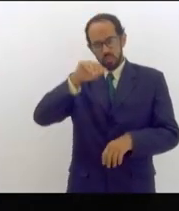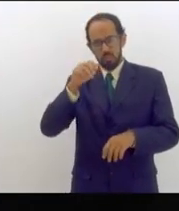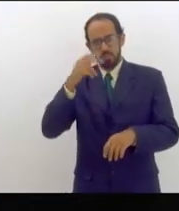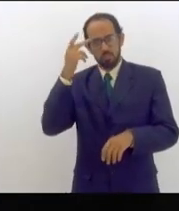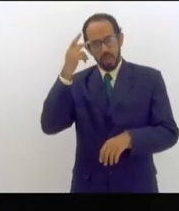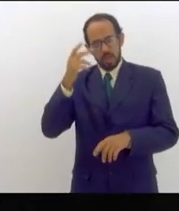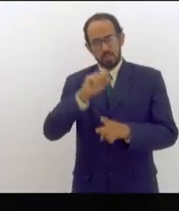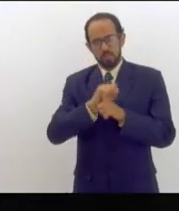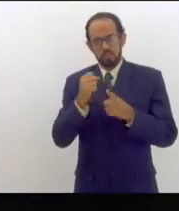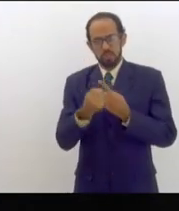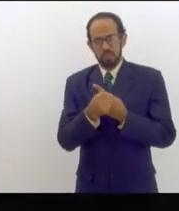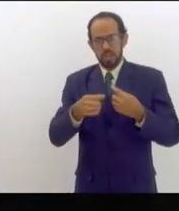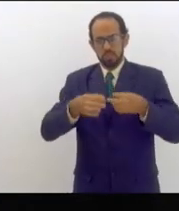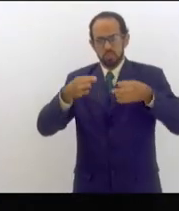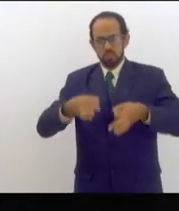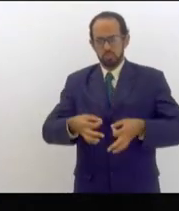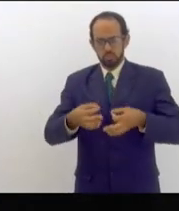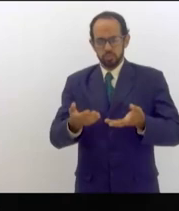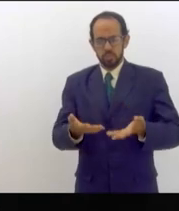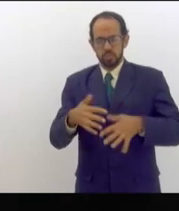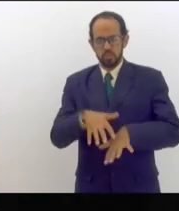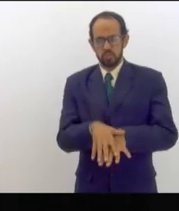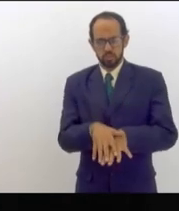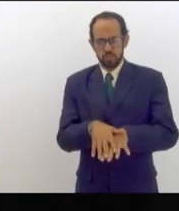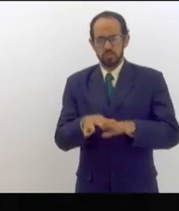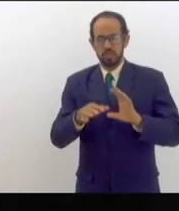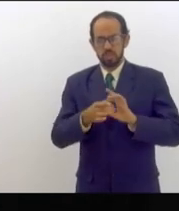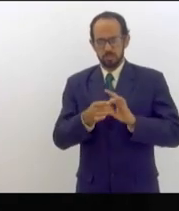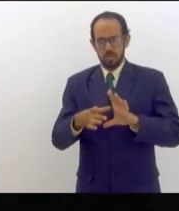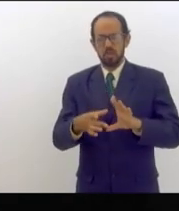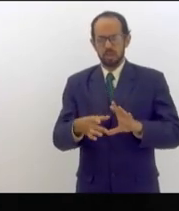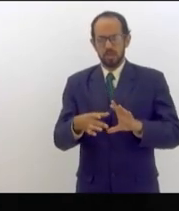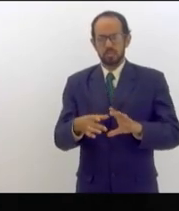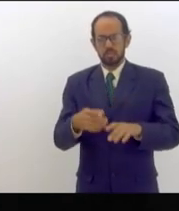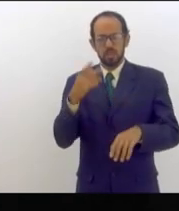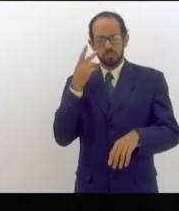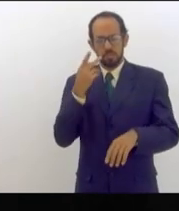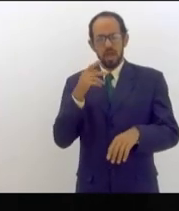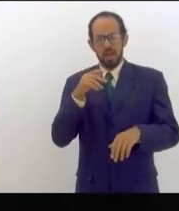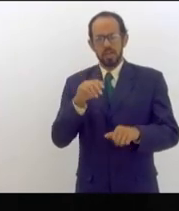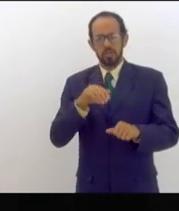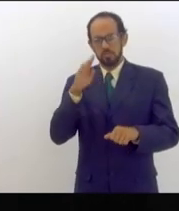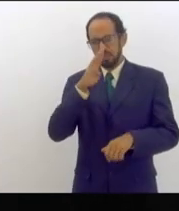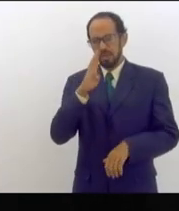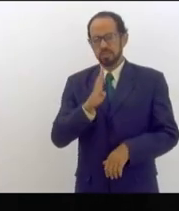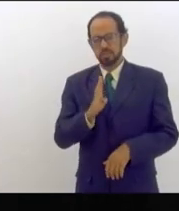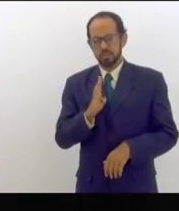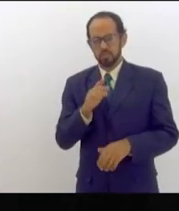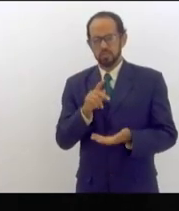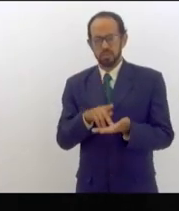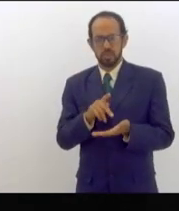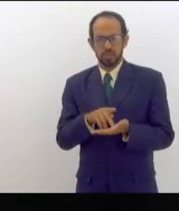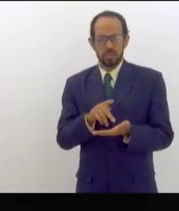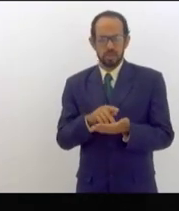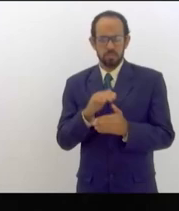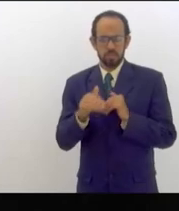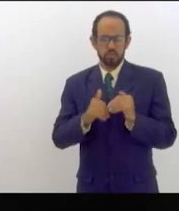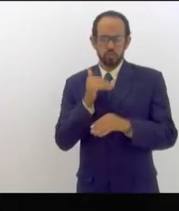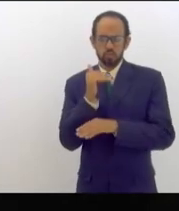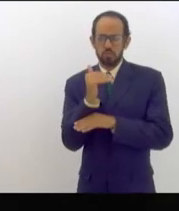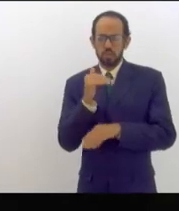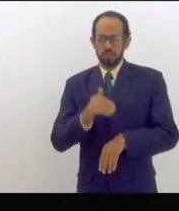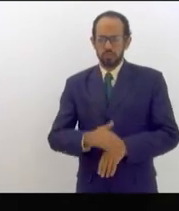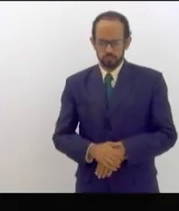sociedade mais justa inclusive democrática para o horizonte do Brasil verdadeiramente soberano